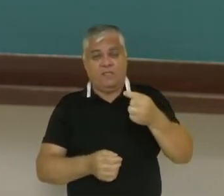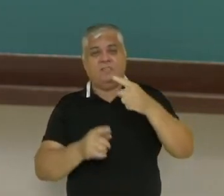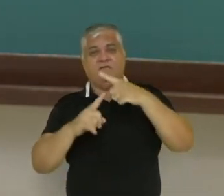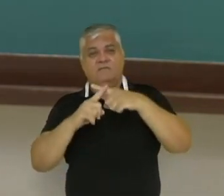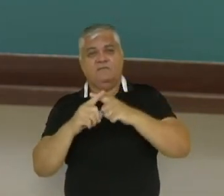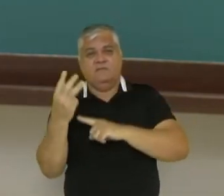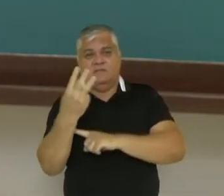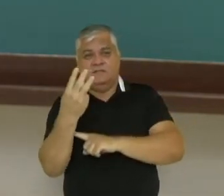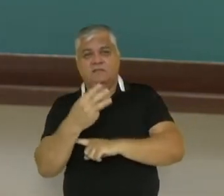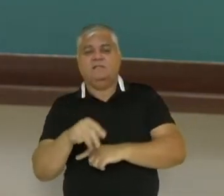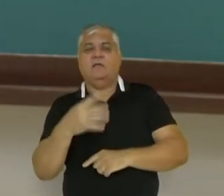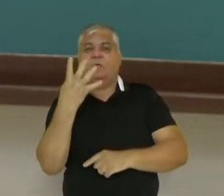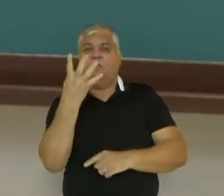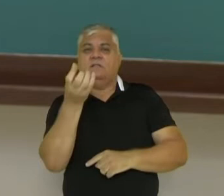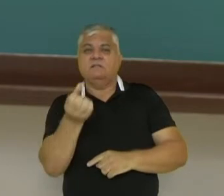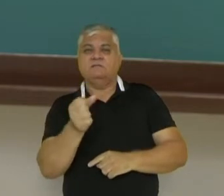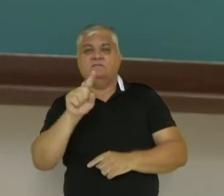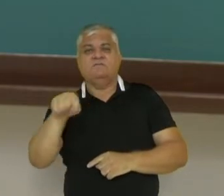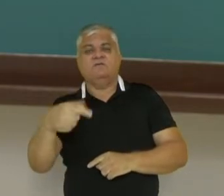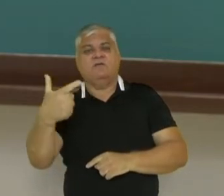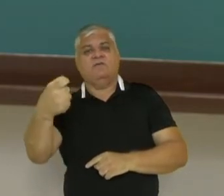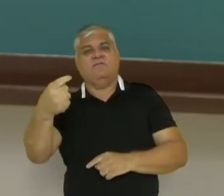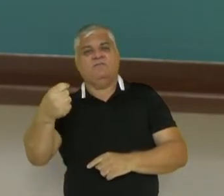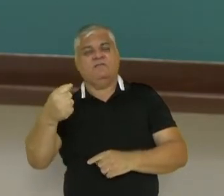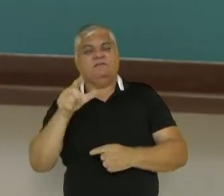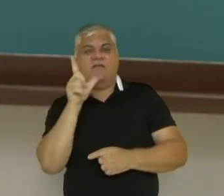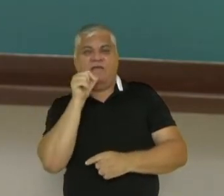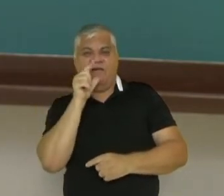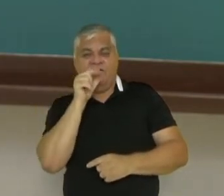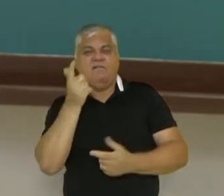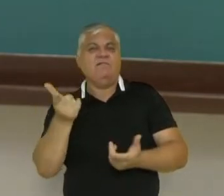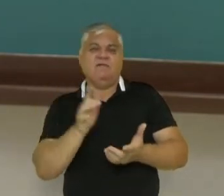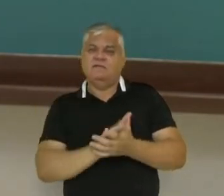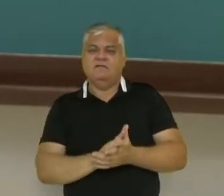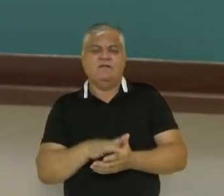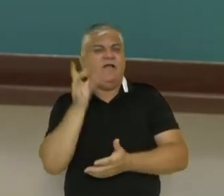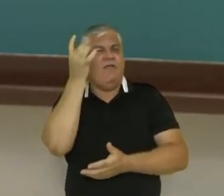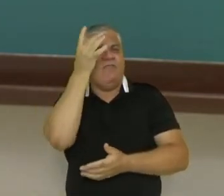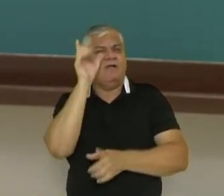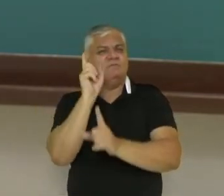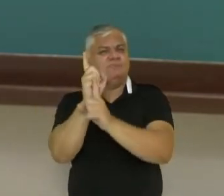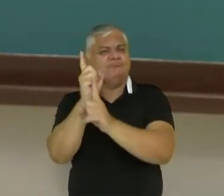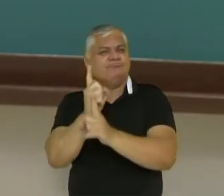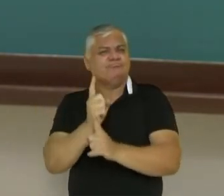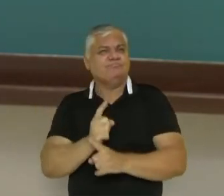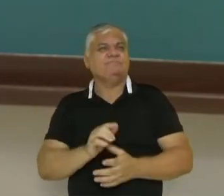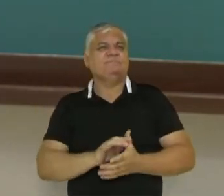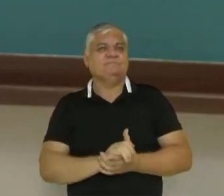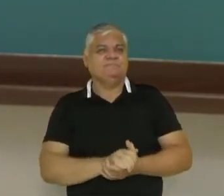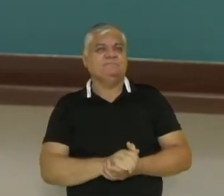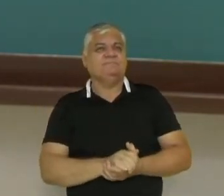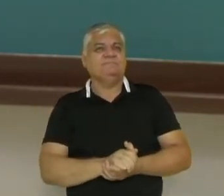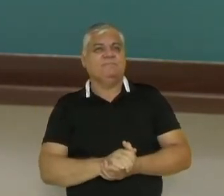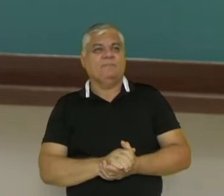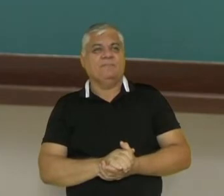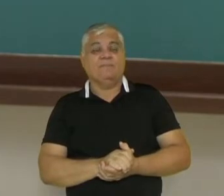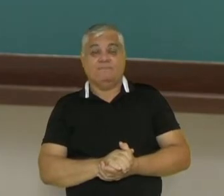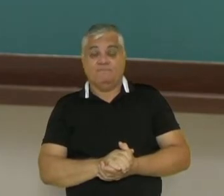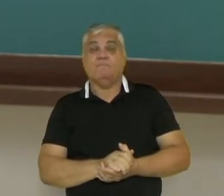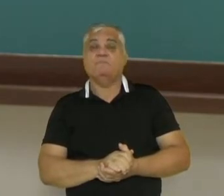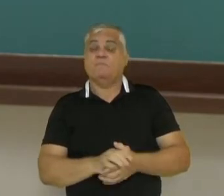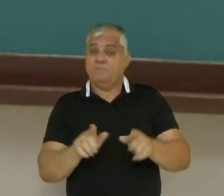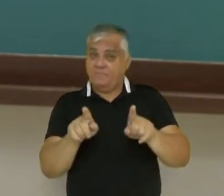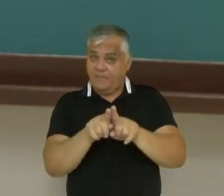33 vezes 1,4, que é o meu 1%, encontro 46,20 litros. Com a